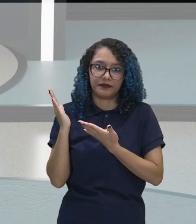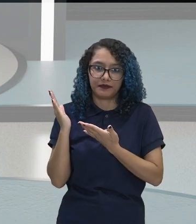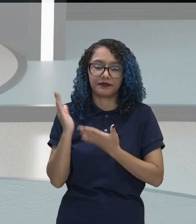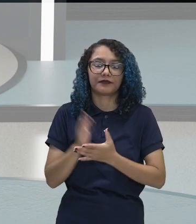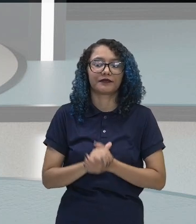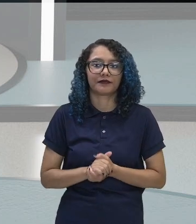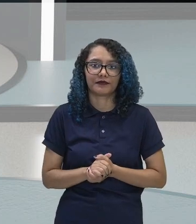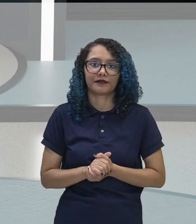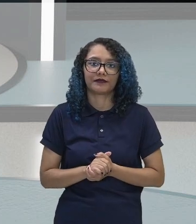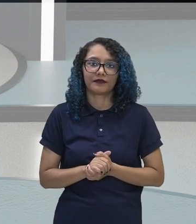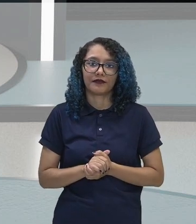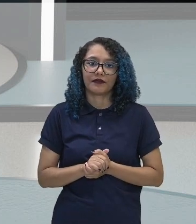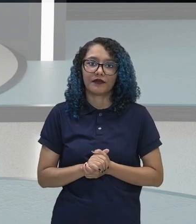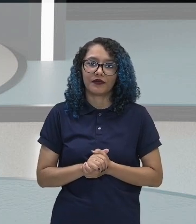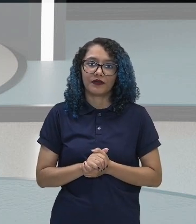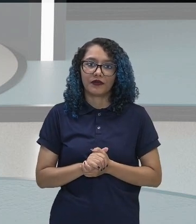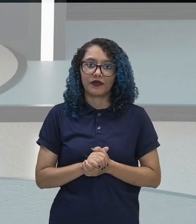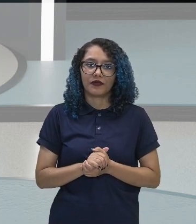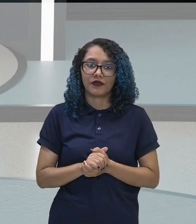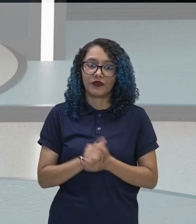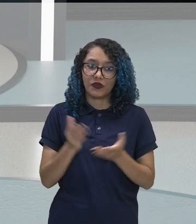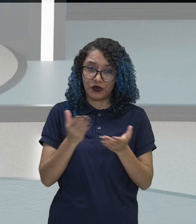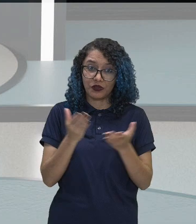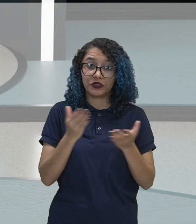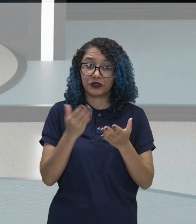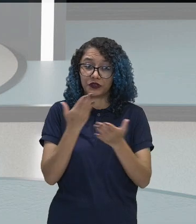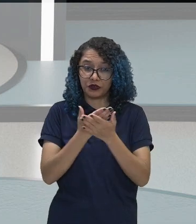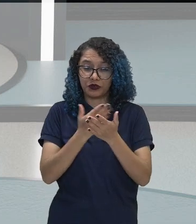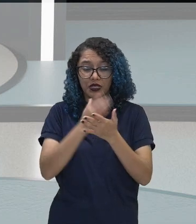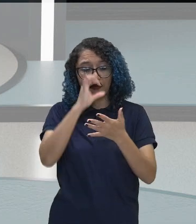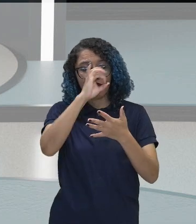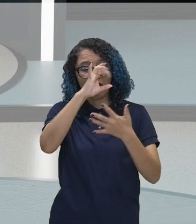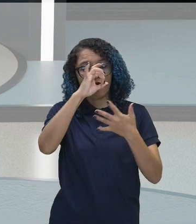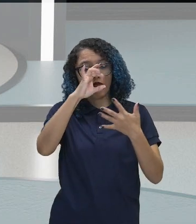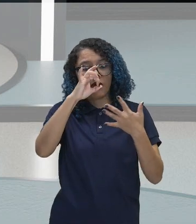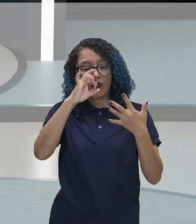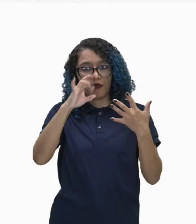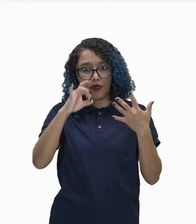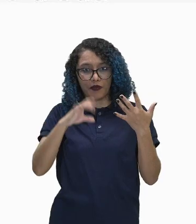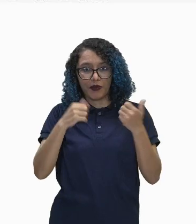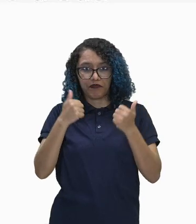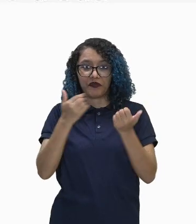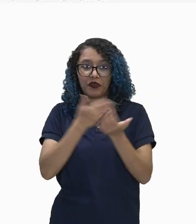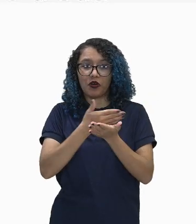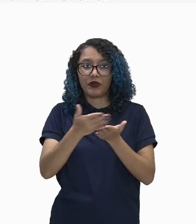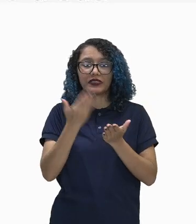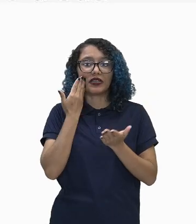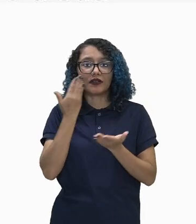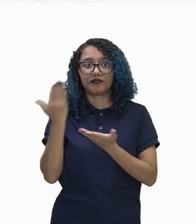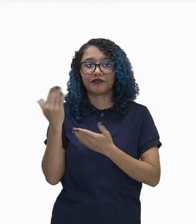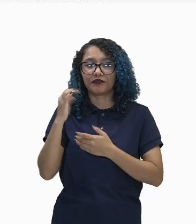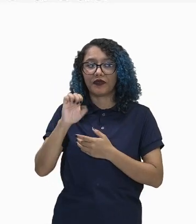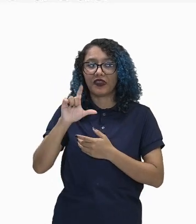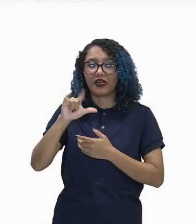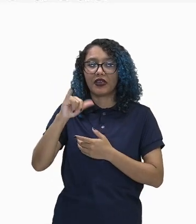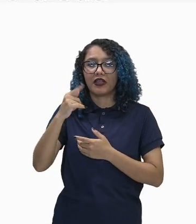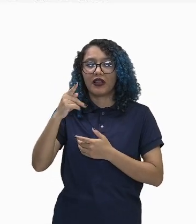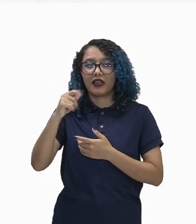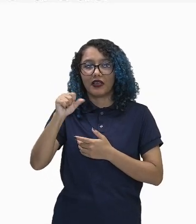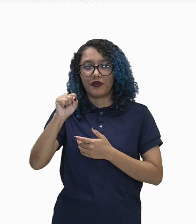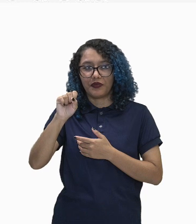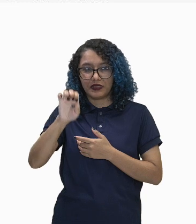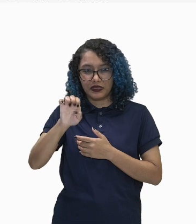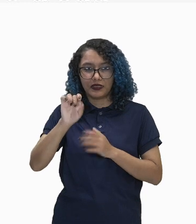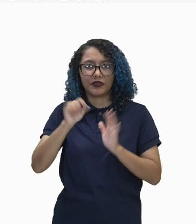Então vamos estudar uma a uma, ok? Vamos começar pela elipse. É uma figura de